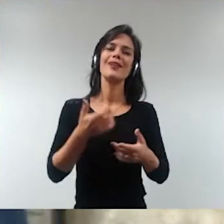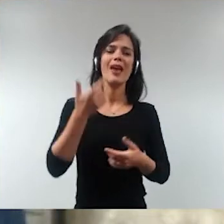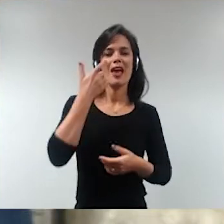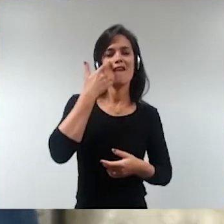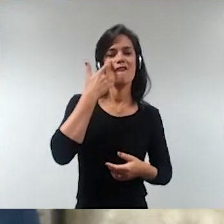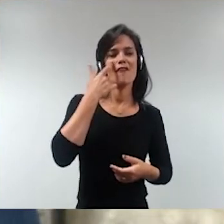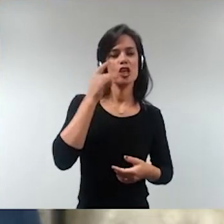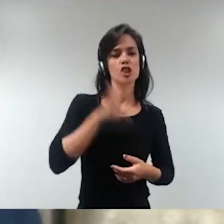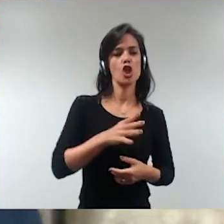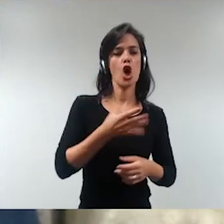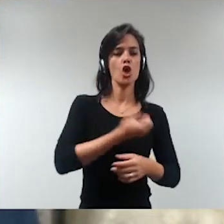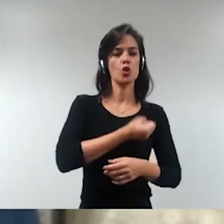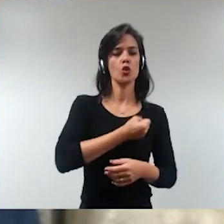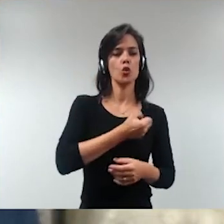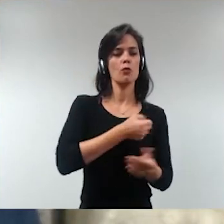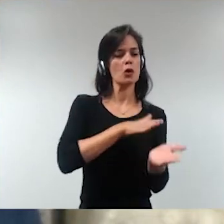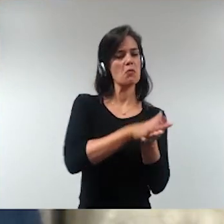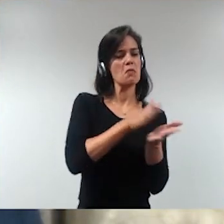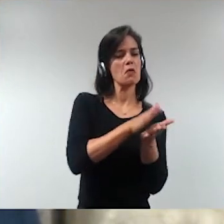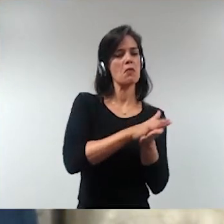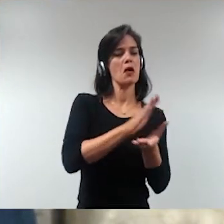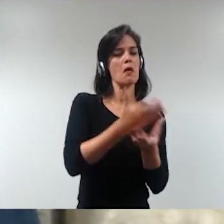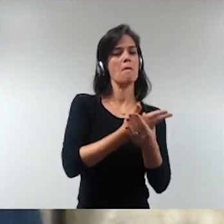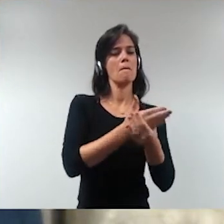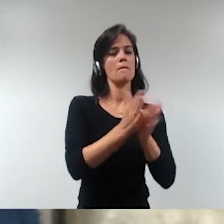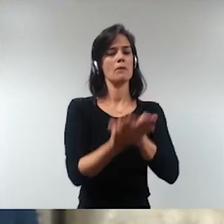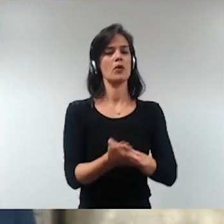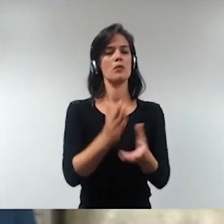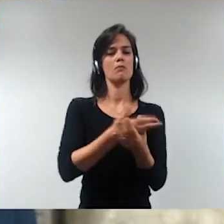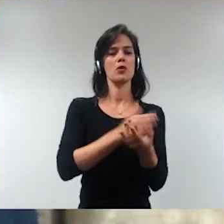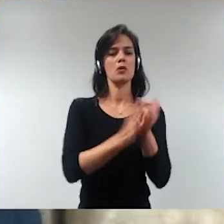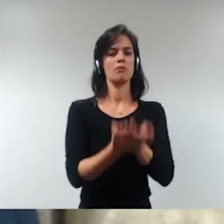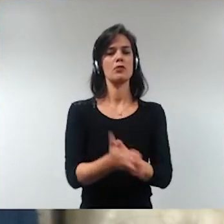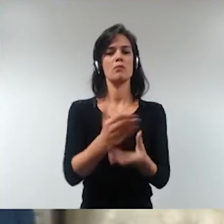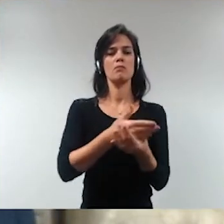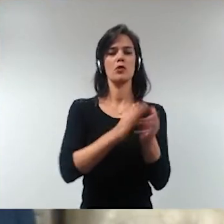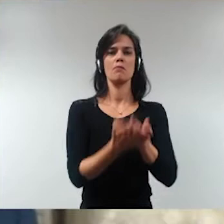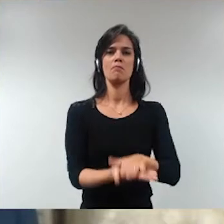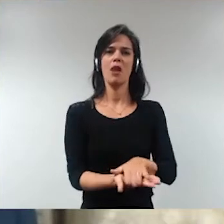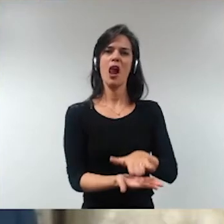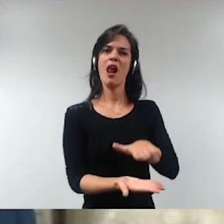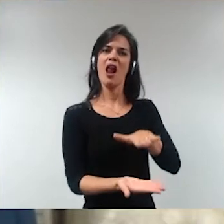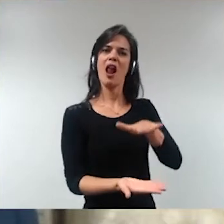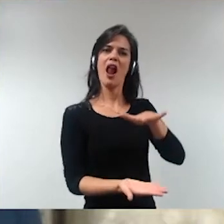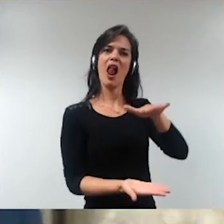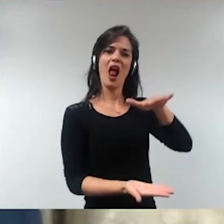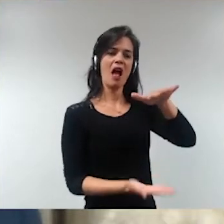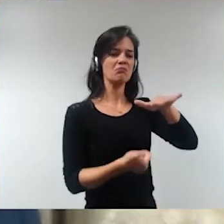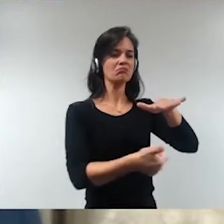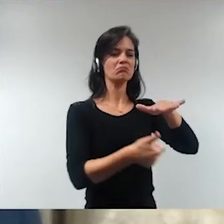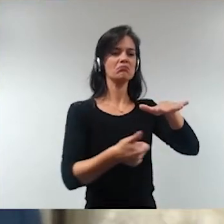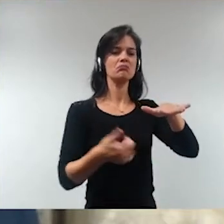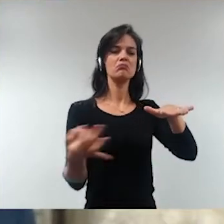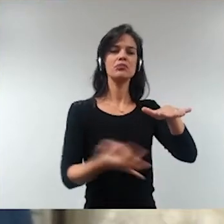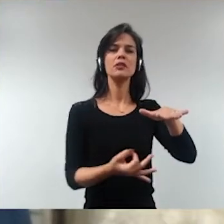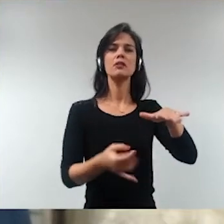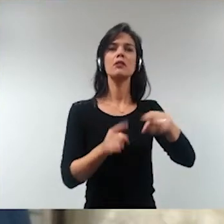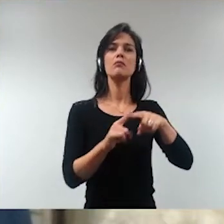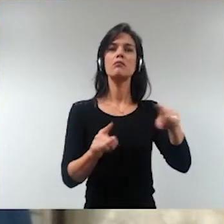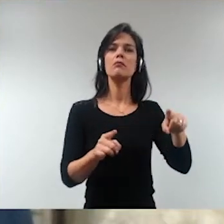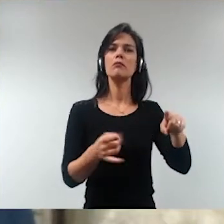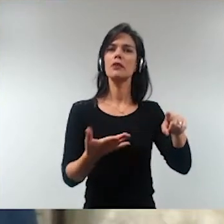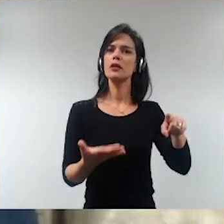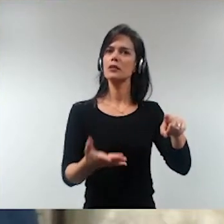pelas estatísticas de produtividade. Produtividade é muito bom, é interessante que tenha, são importantes, mas esse não deve ser o